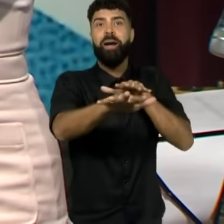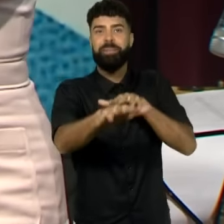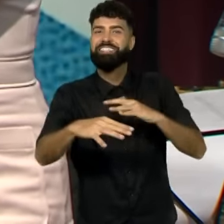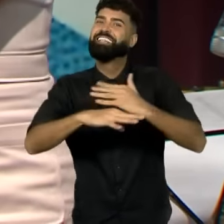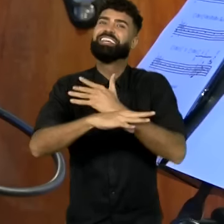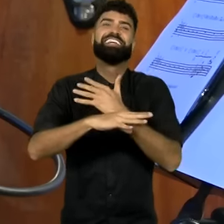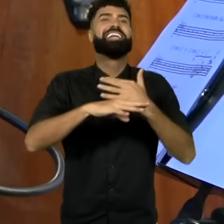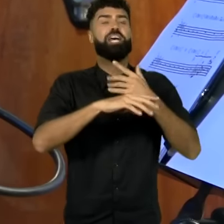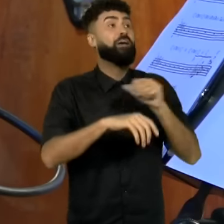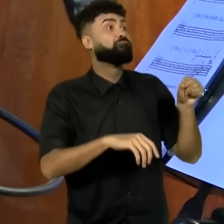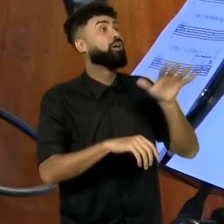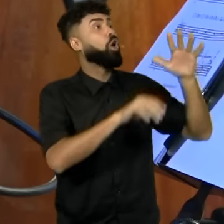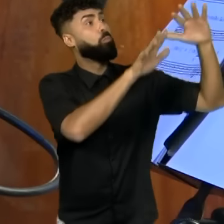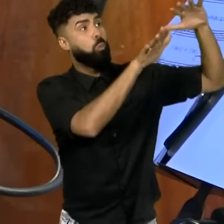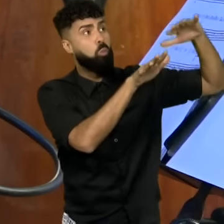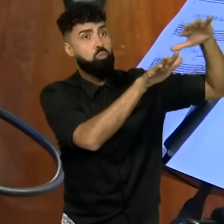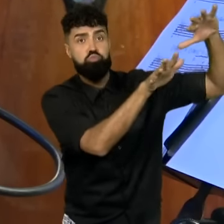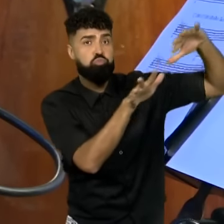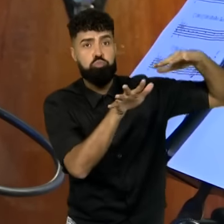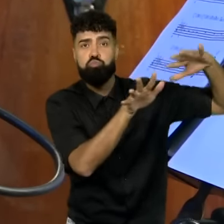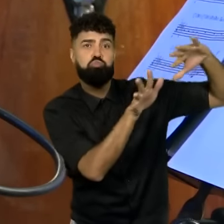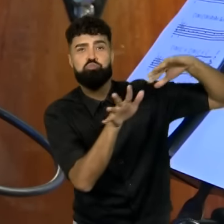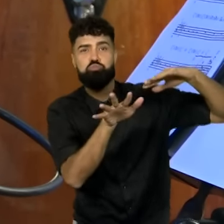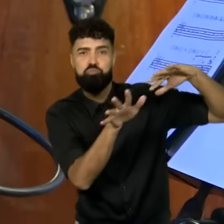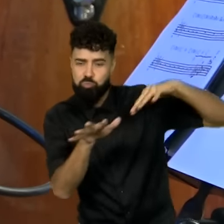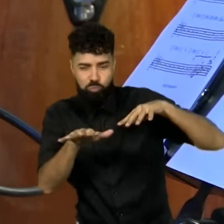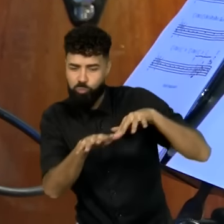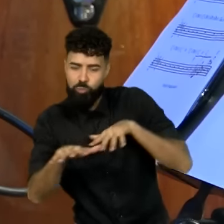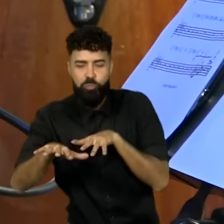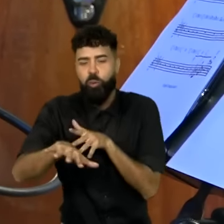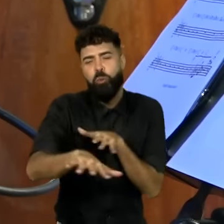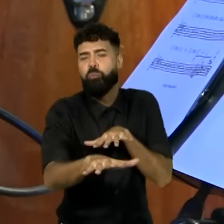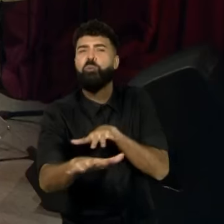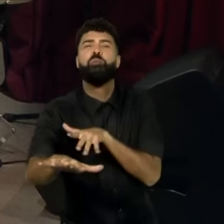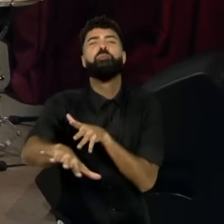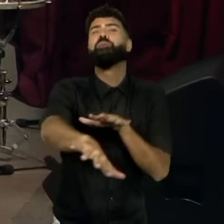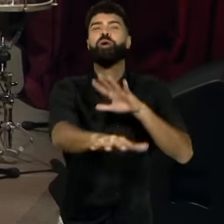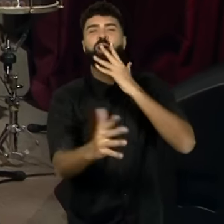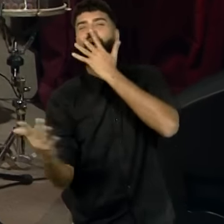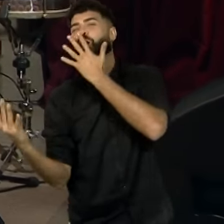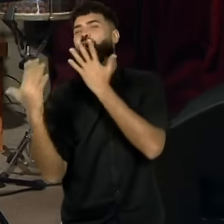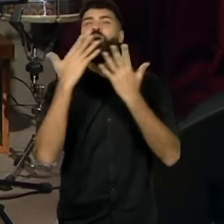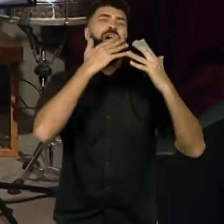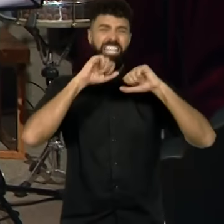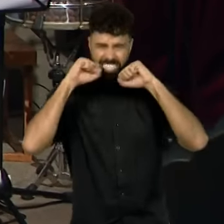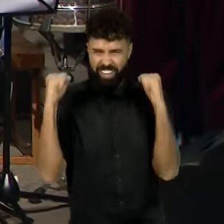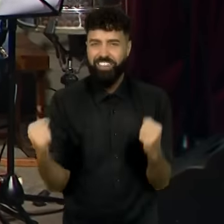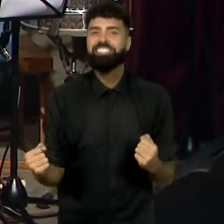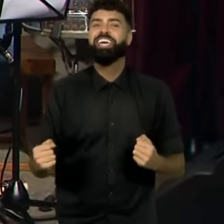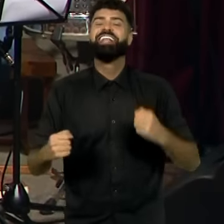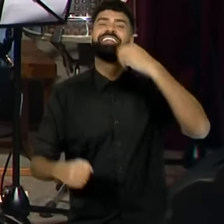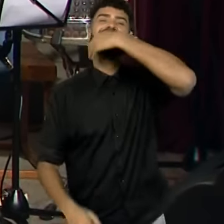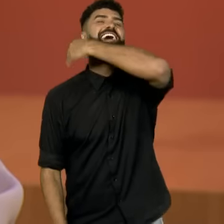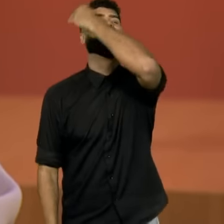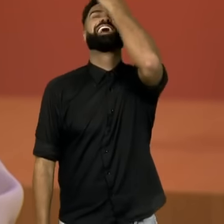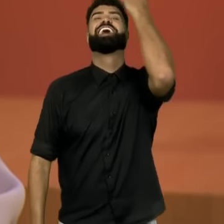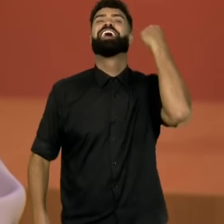cidade, da favela, para defender as suas cores, como fiéis à Santa Missa da